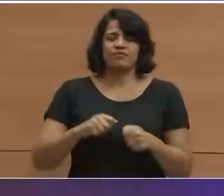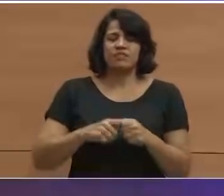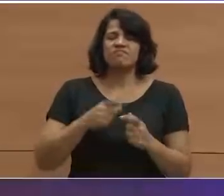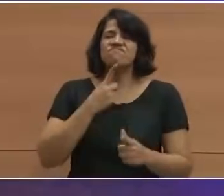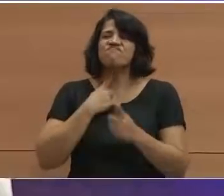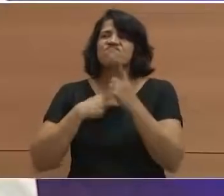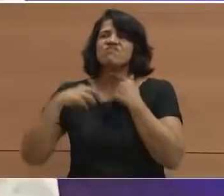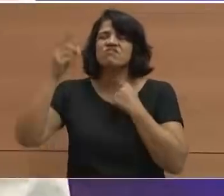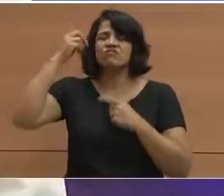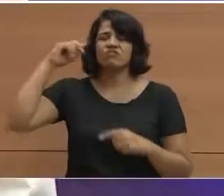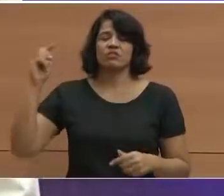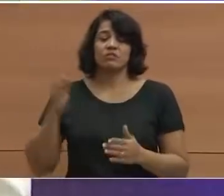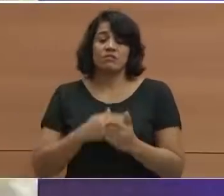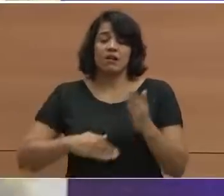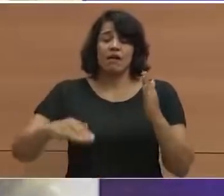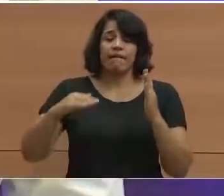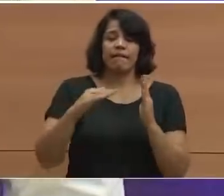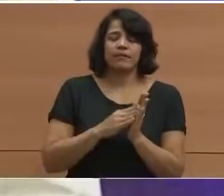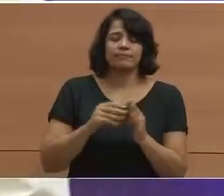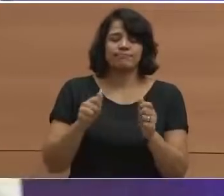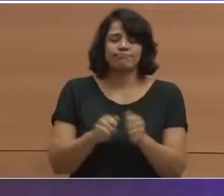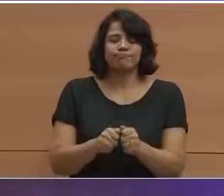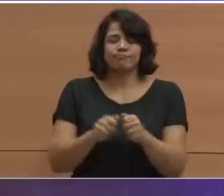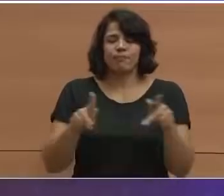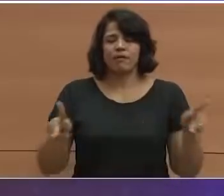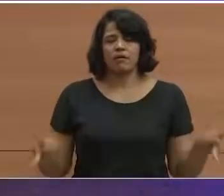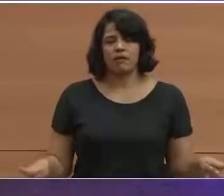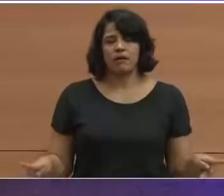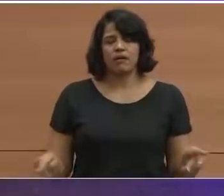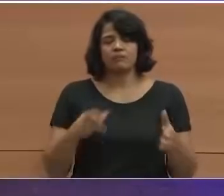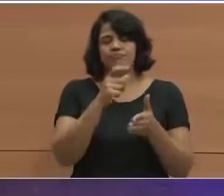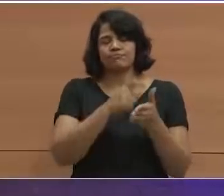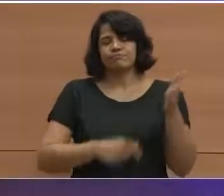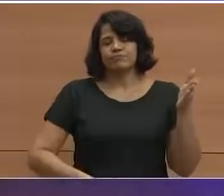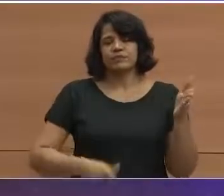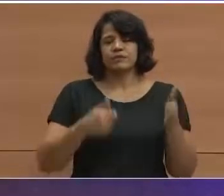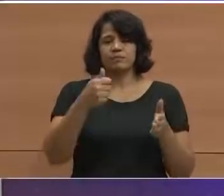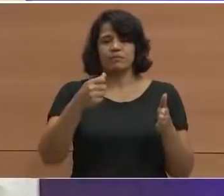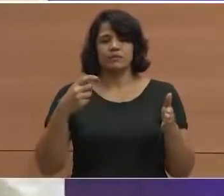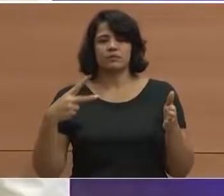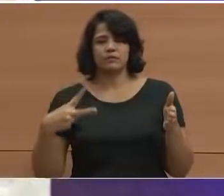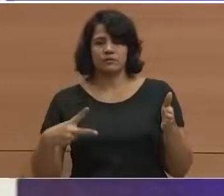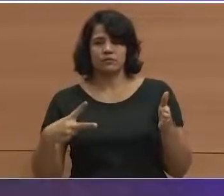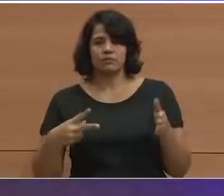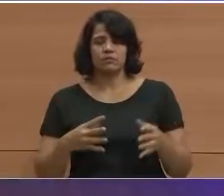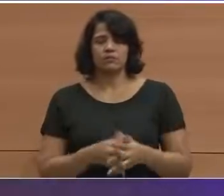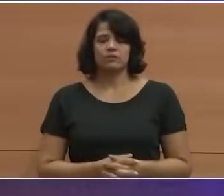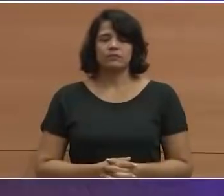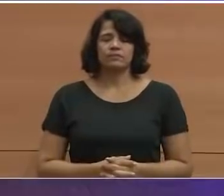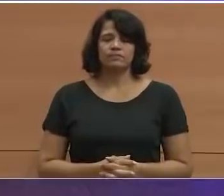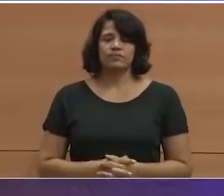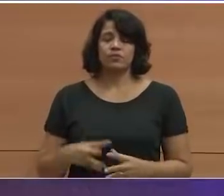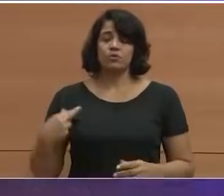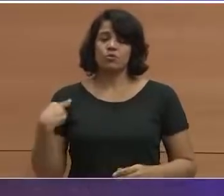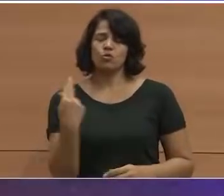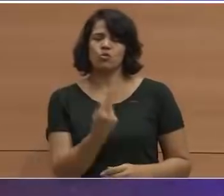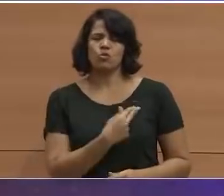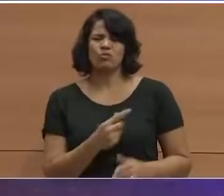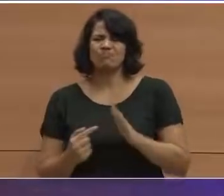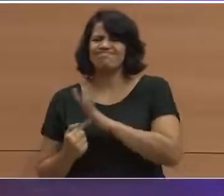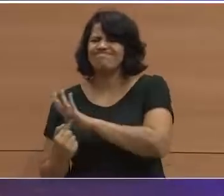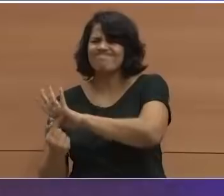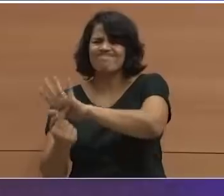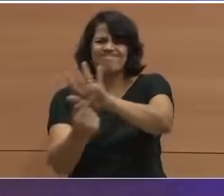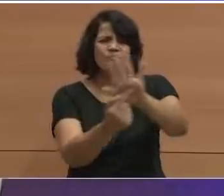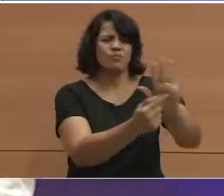varão, que na igreja, irmão, nós provemos para todos os cristãos, todos os filhos de Deus, que tudo que